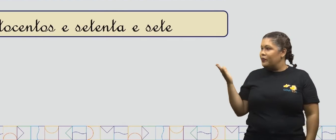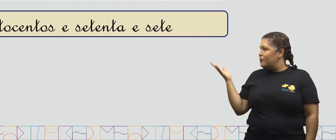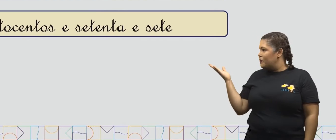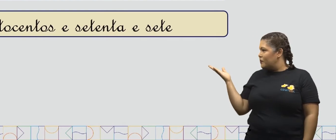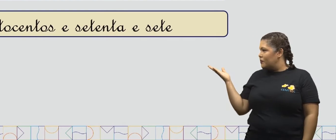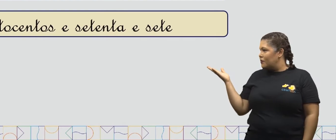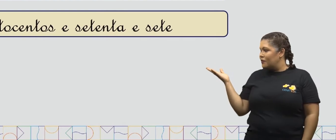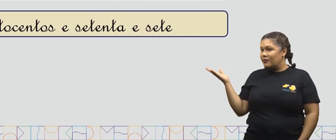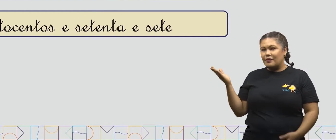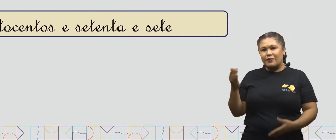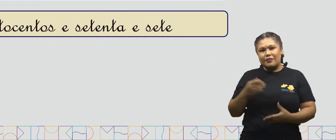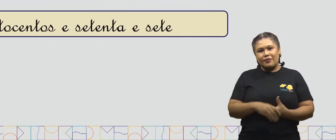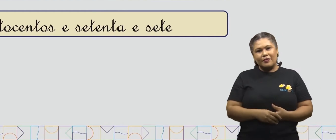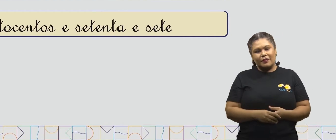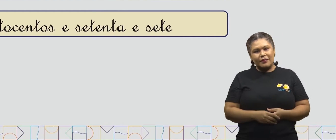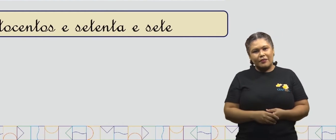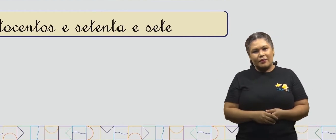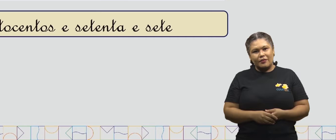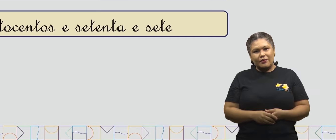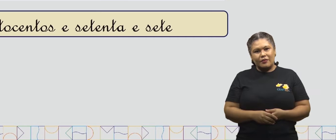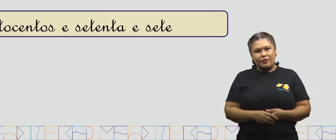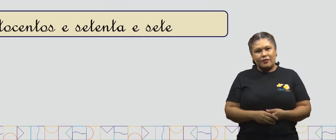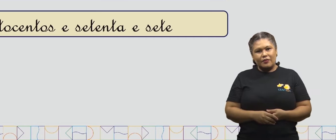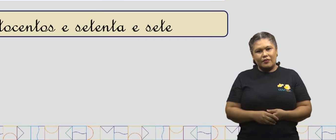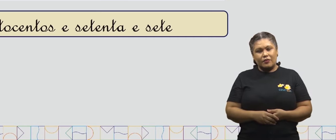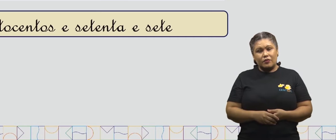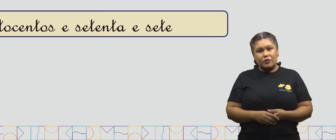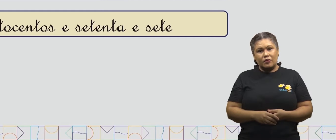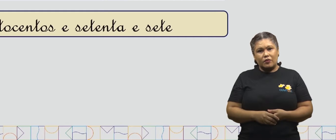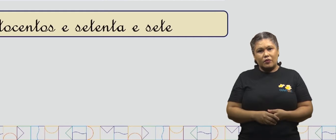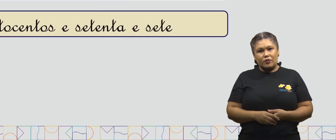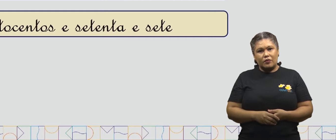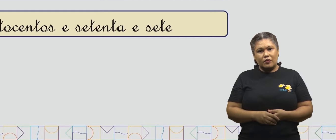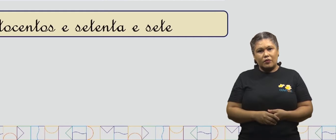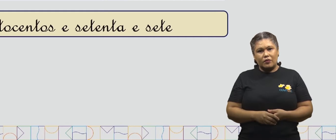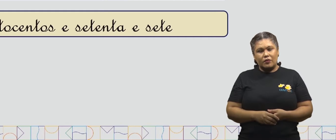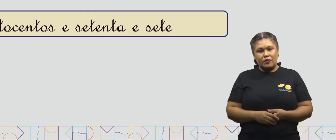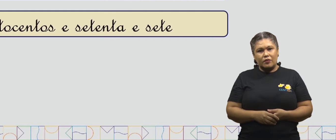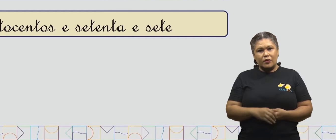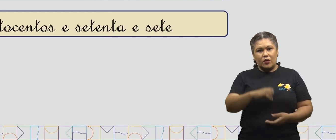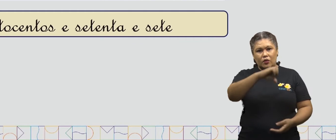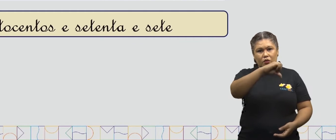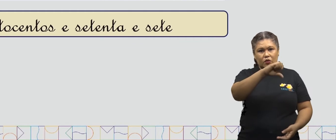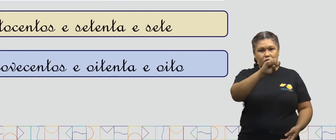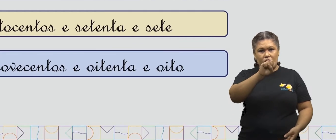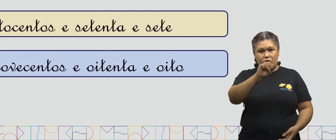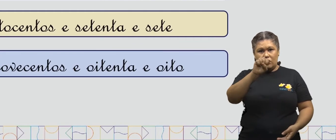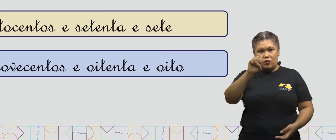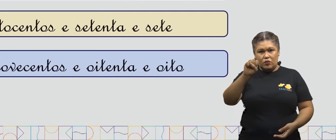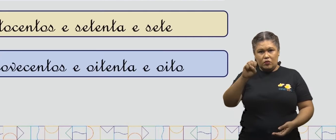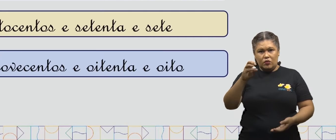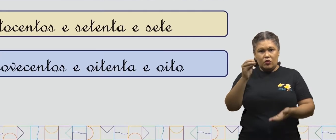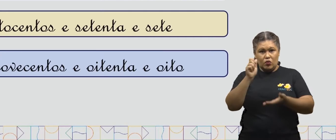877. Olha só como é a escrita dele. O próximo número é o número